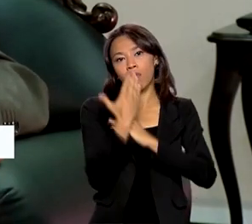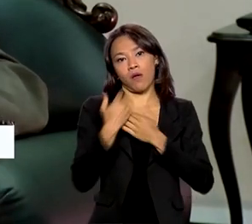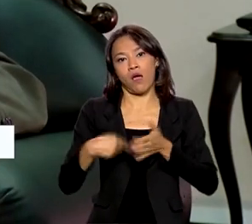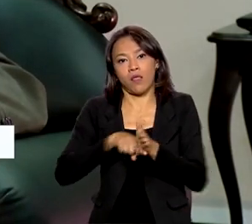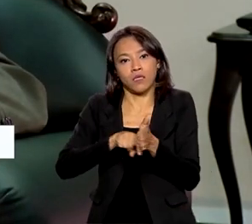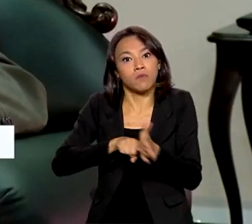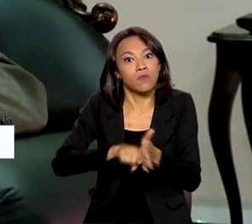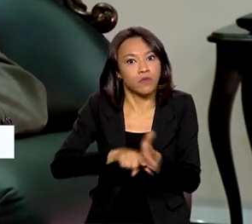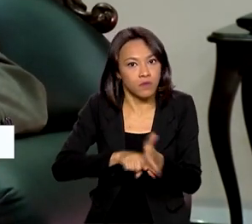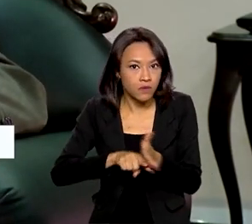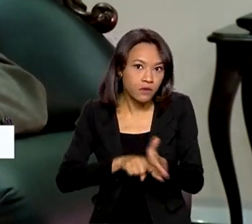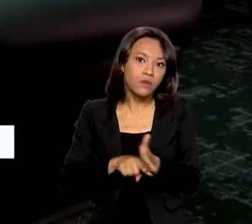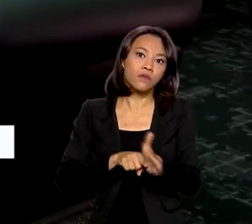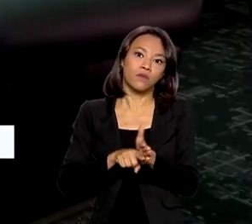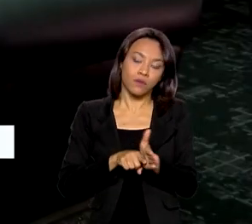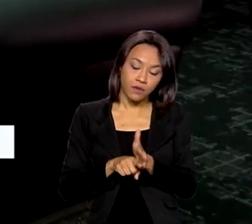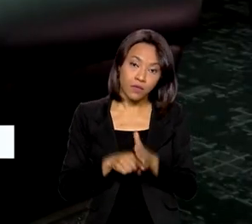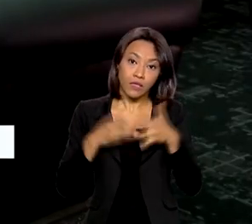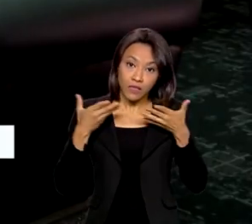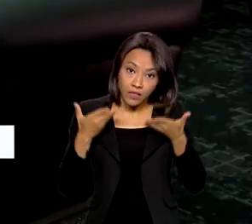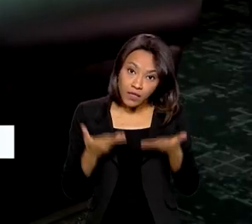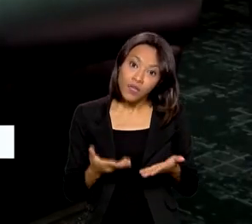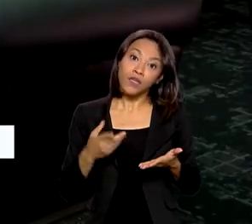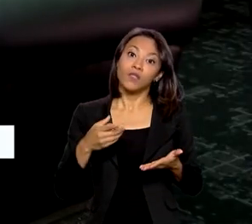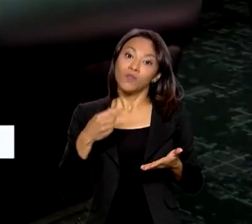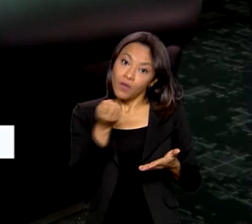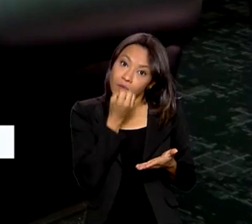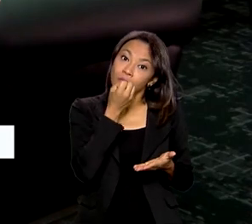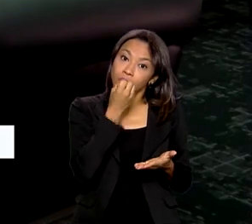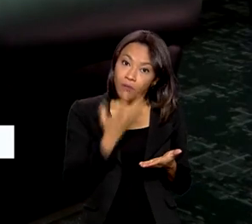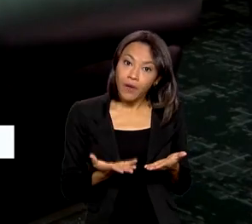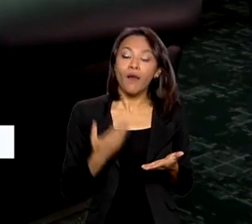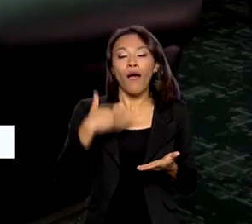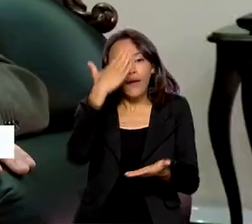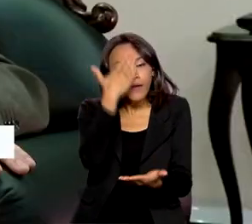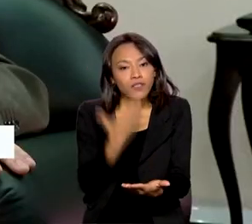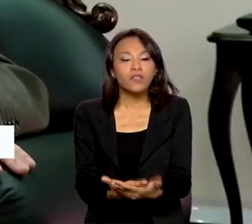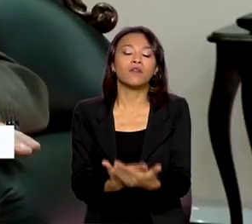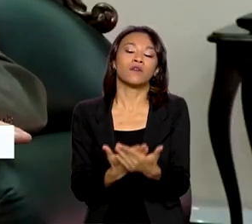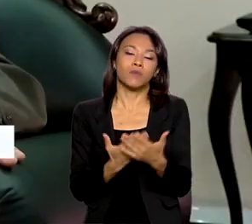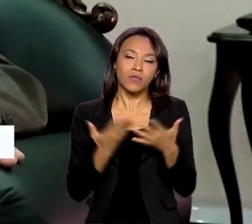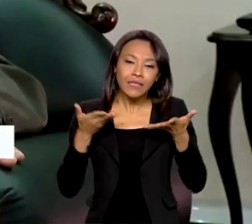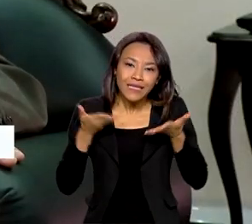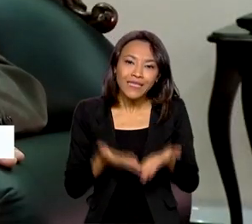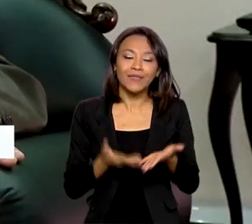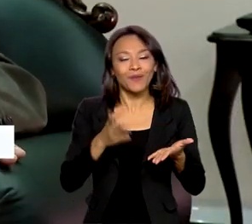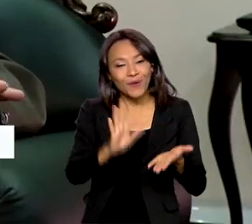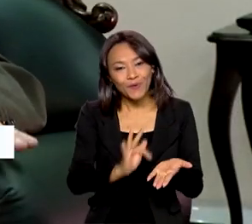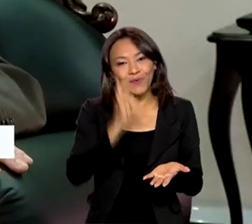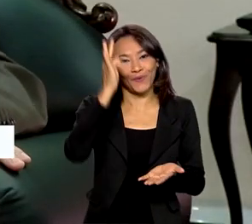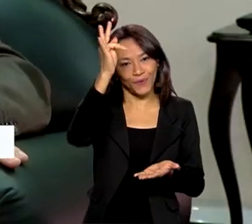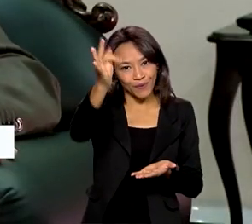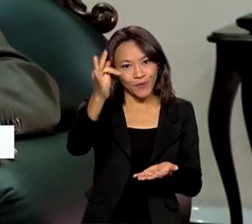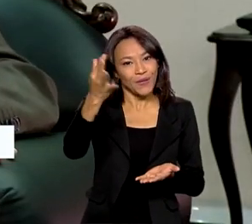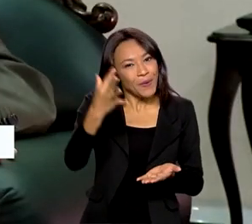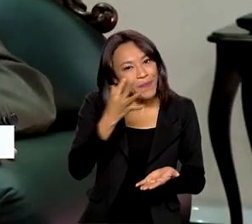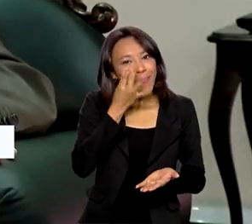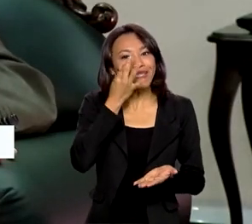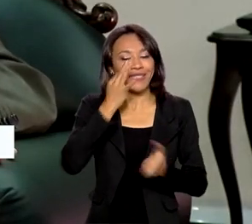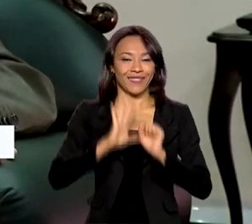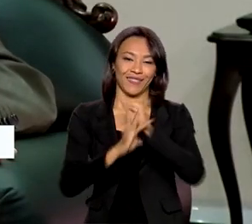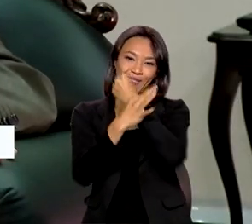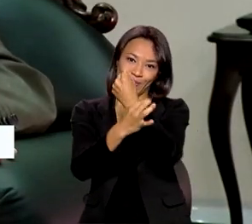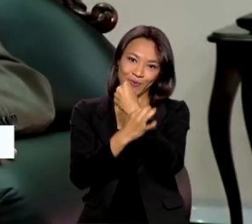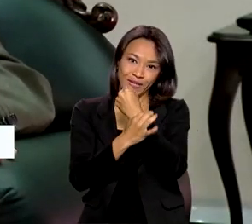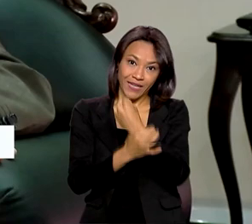facilitar as pesquisas e a gente investe muito nisso Acredita muito que essa é o futuro e o presente da